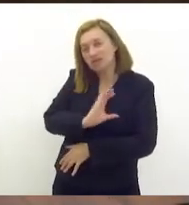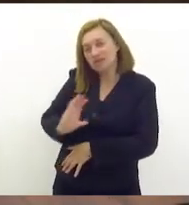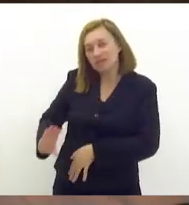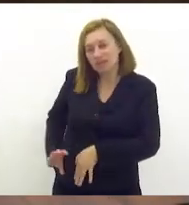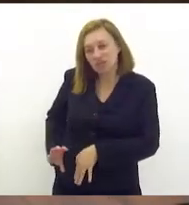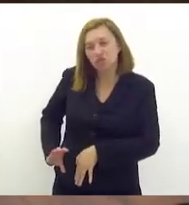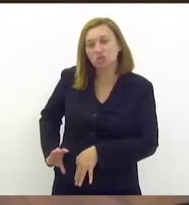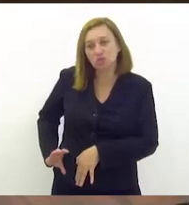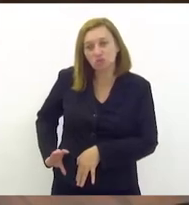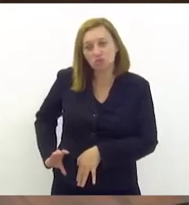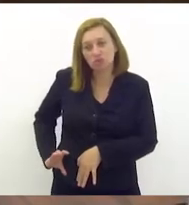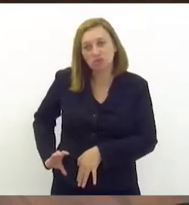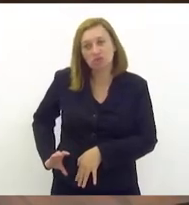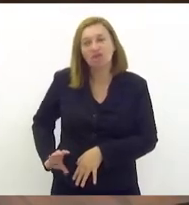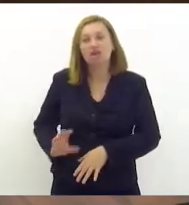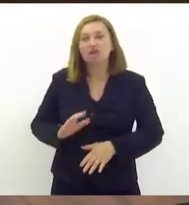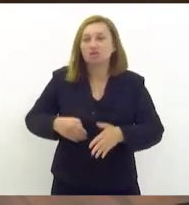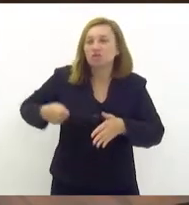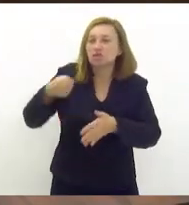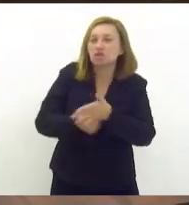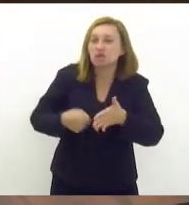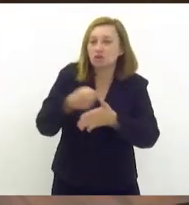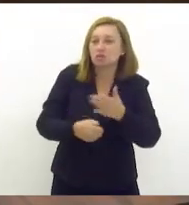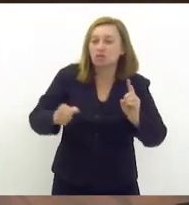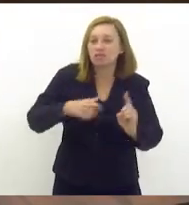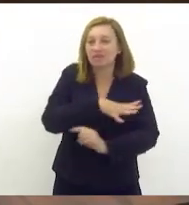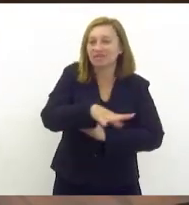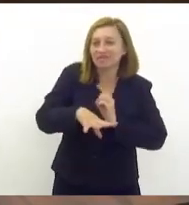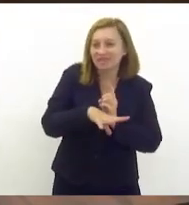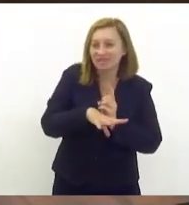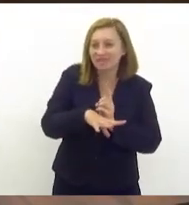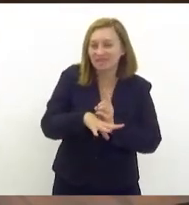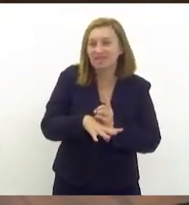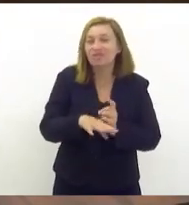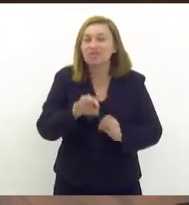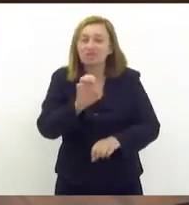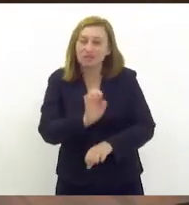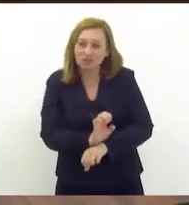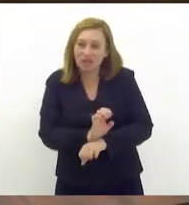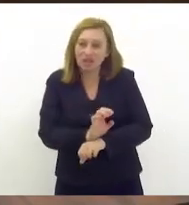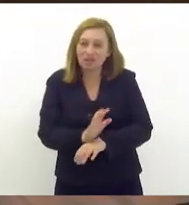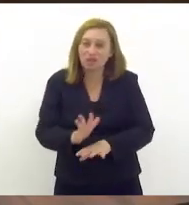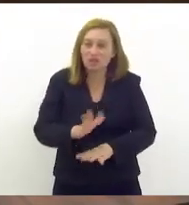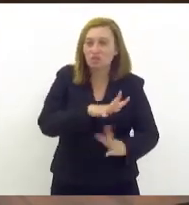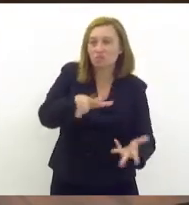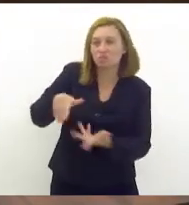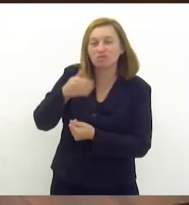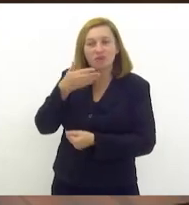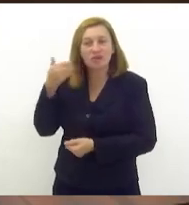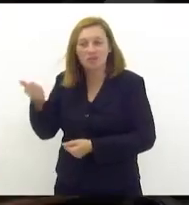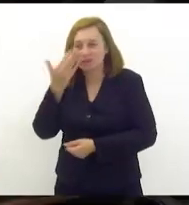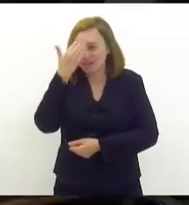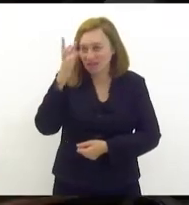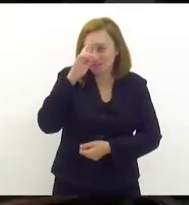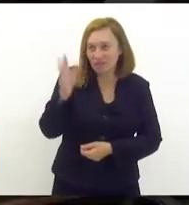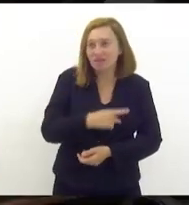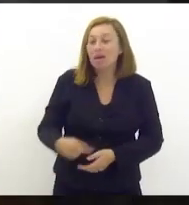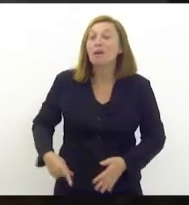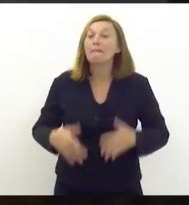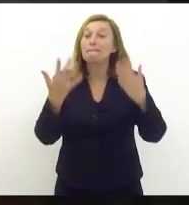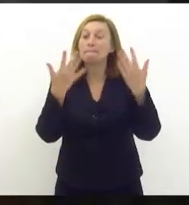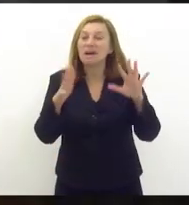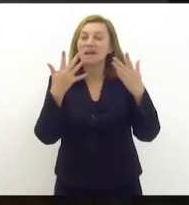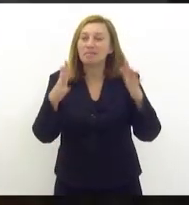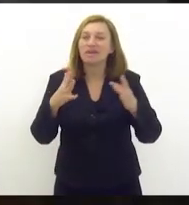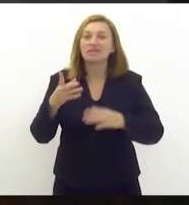aqueles que realmente lutam pela sociedade para que tenhamos um estado e um mundo melhor obrigado senhor presidente Parabéns é meu